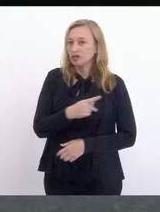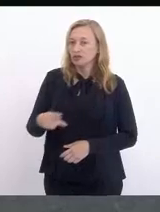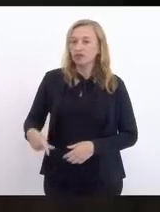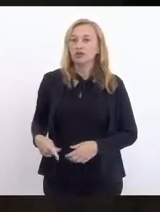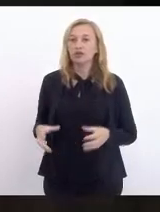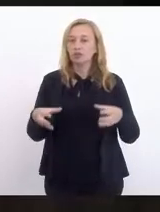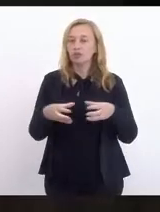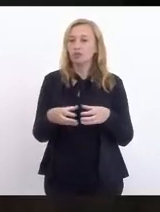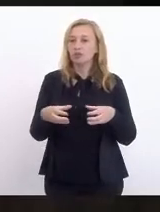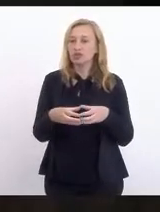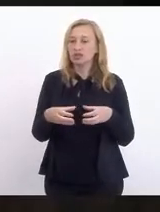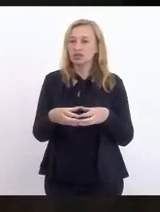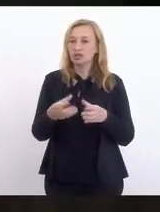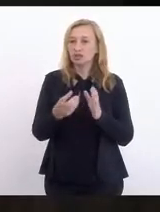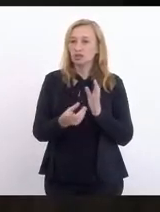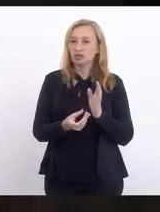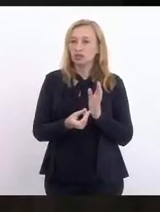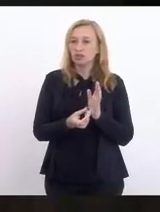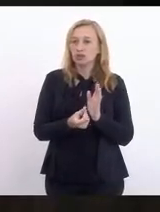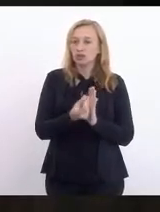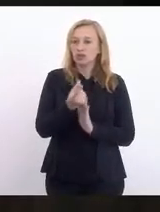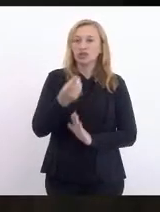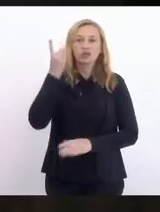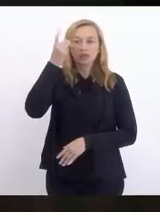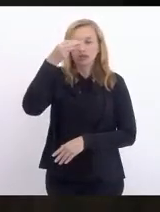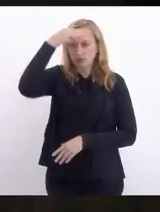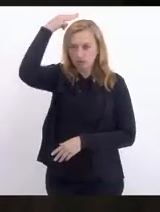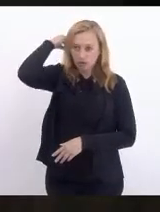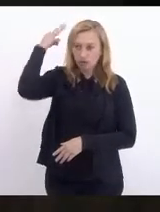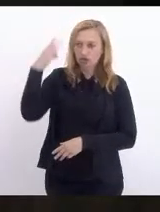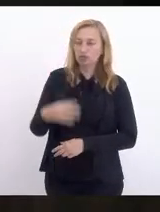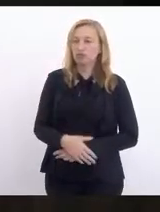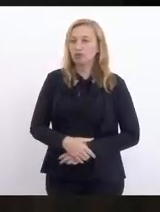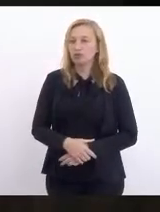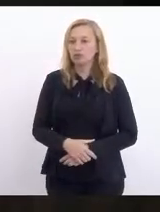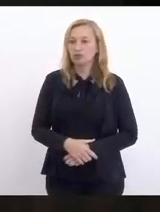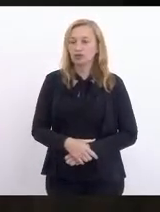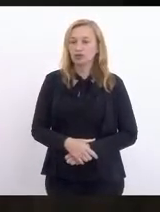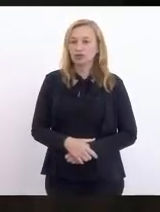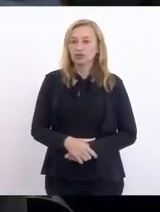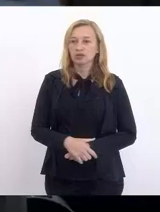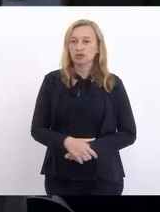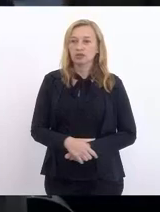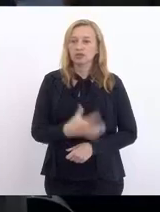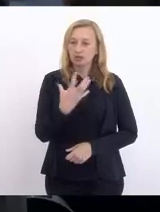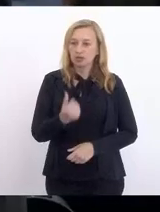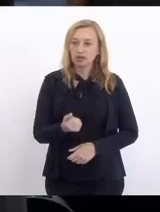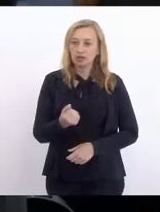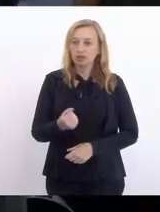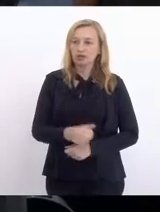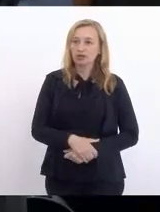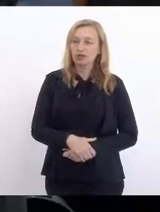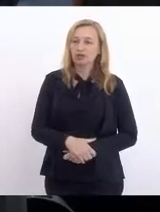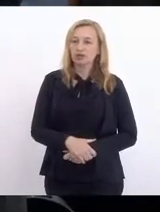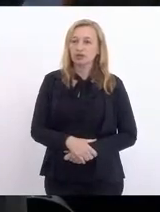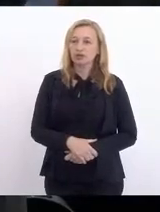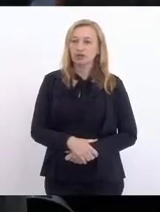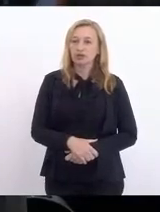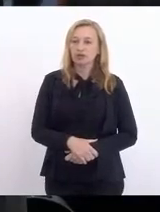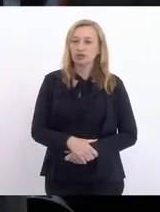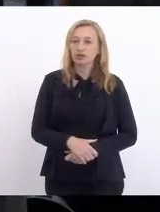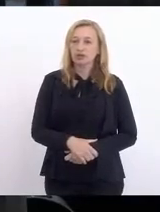pela comissão de orçamento Deputado Márcio Pacheco a é favorável à